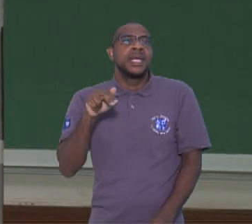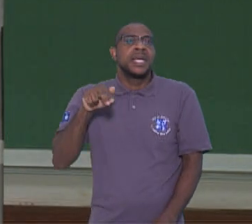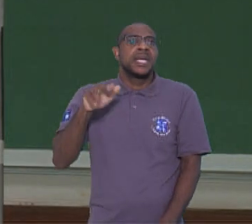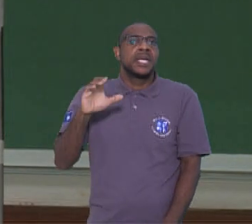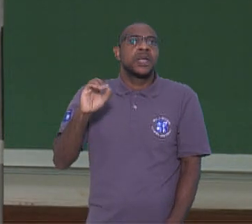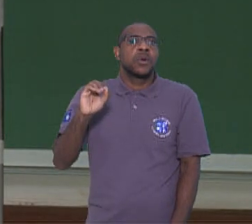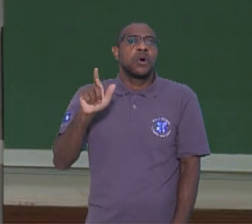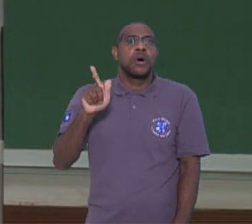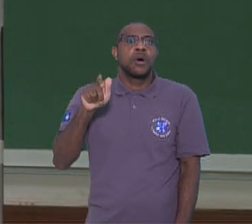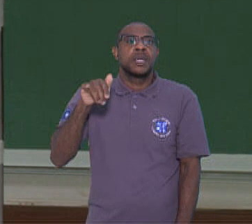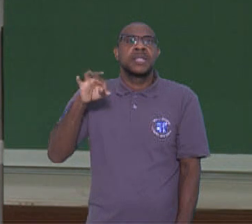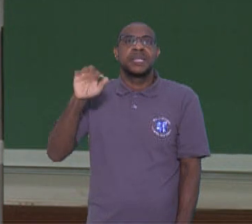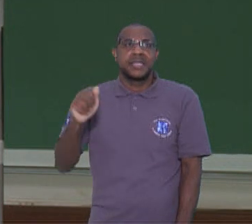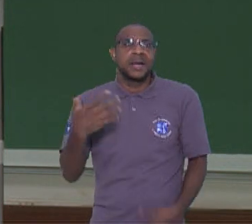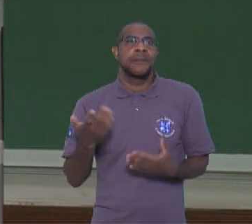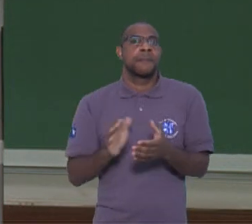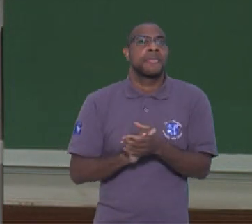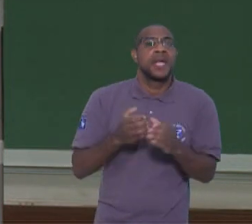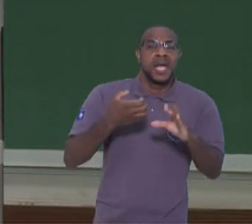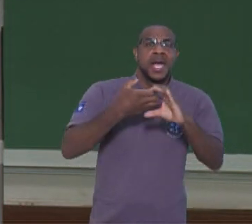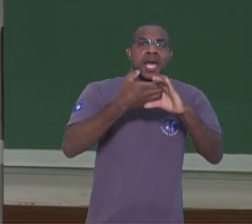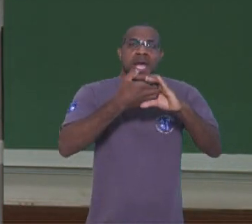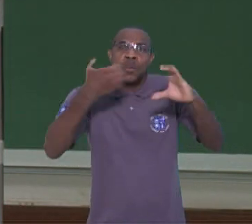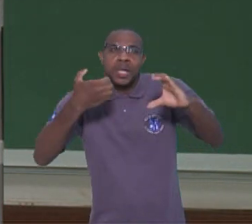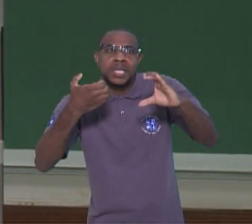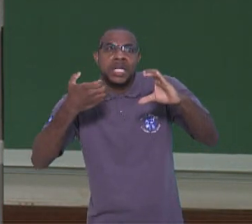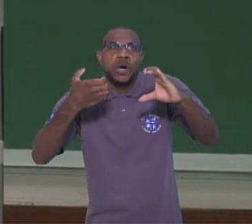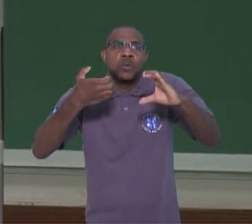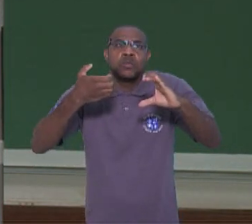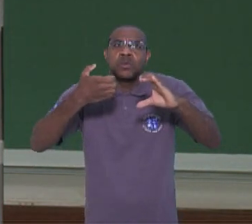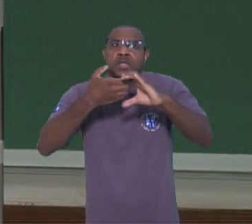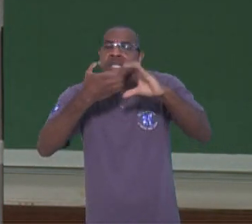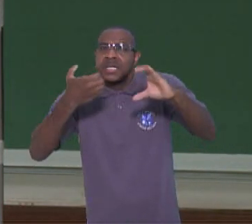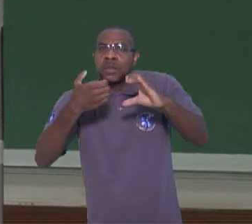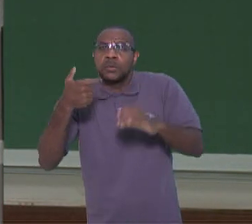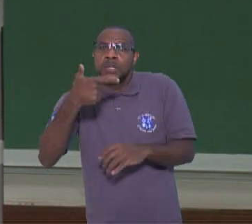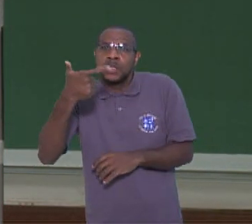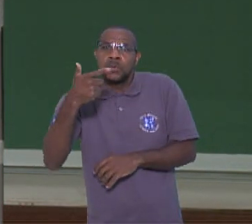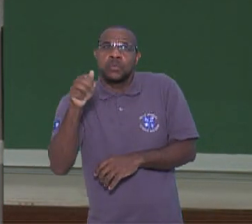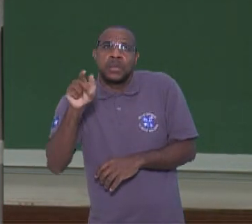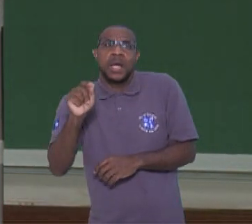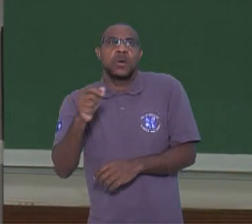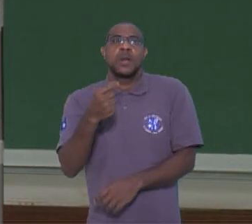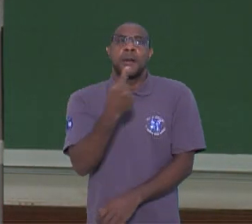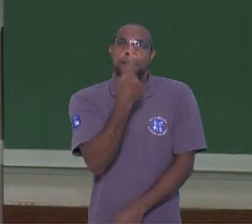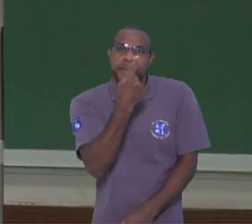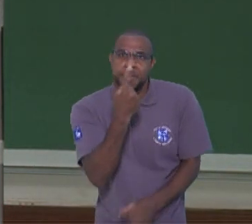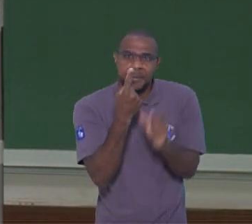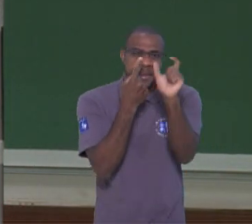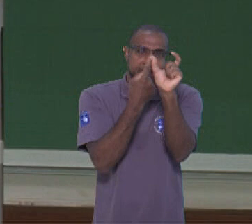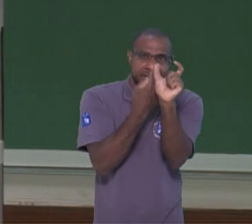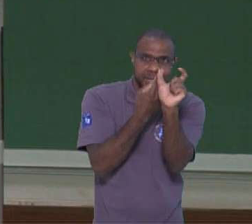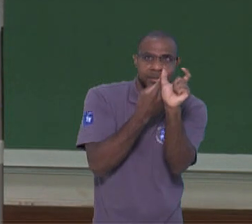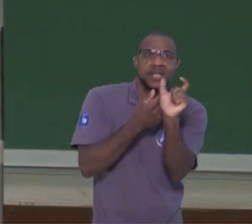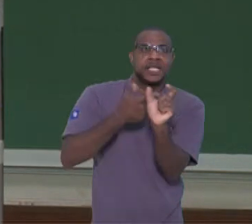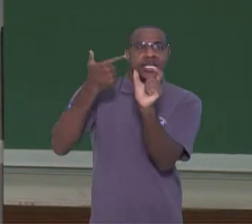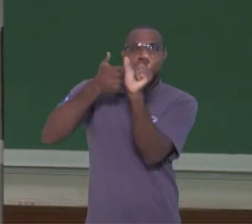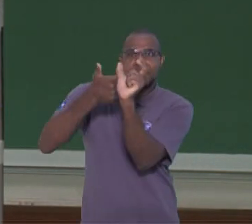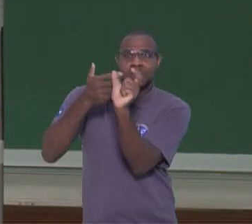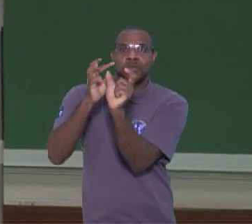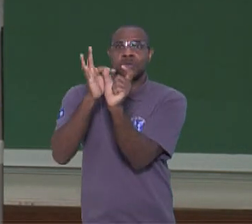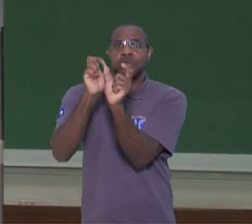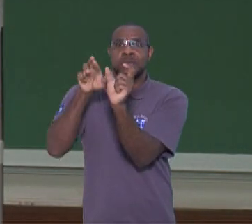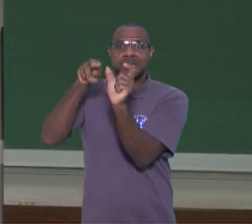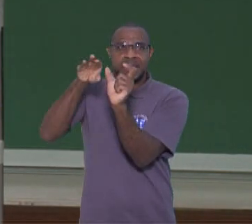termos. Equação do segundo grau com o primeiro e terceiro termos. E resolução de uma equação de segundo grau pelo